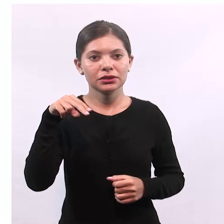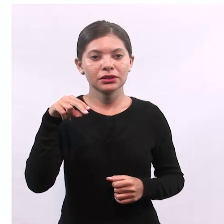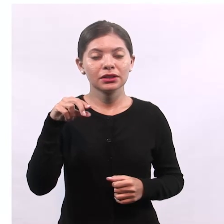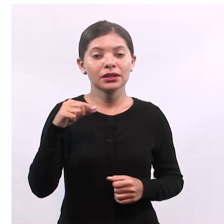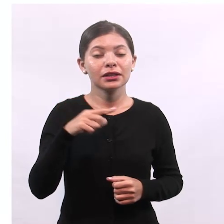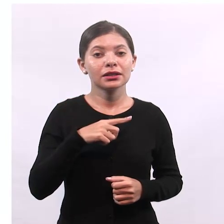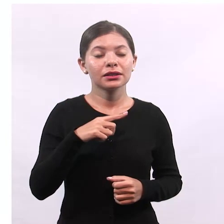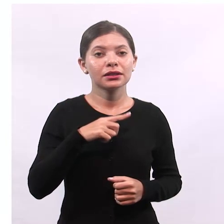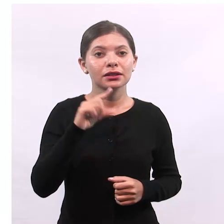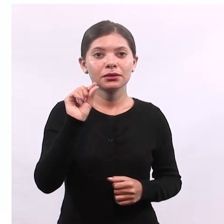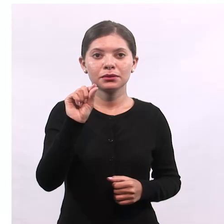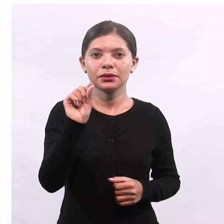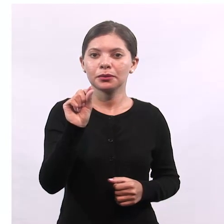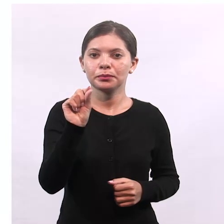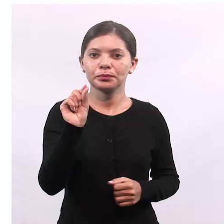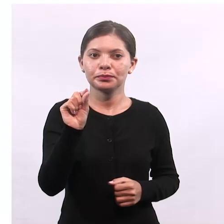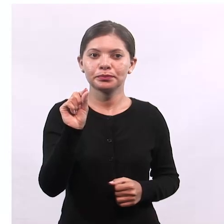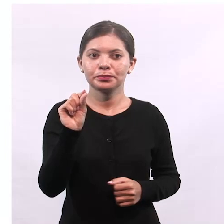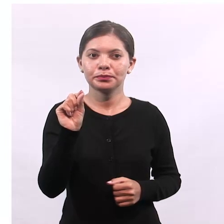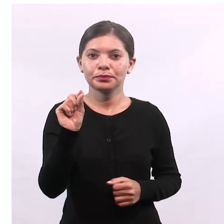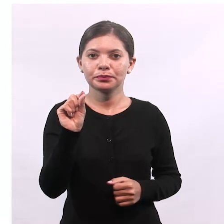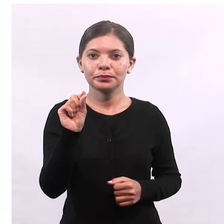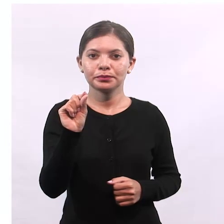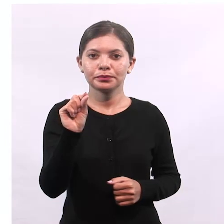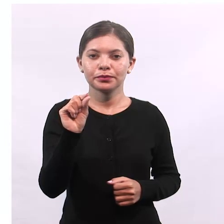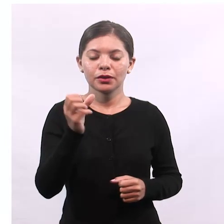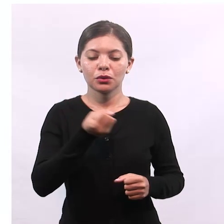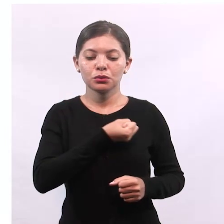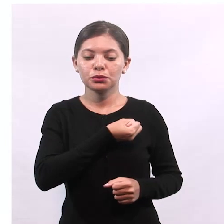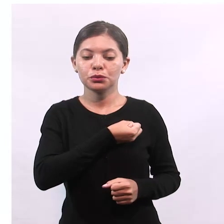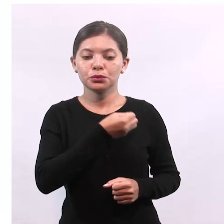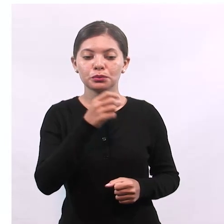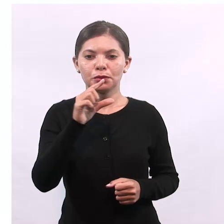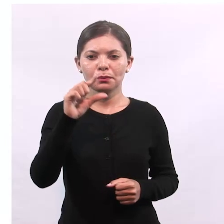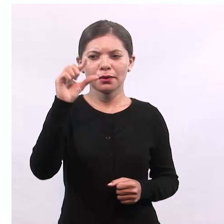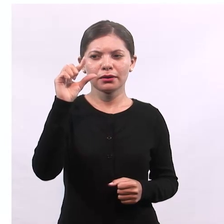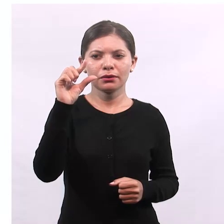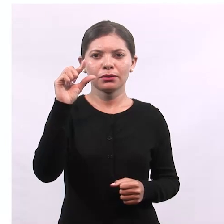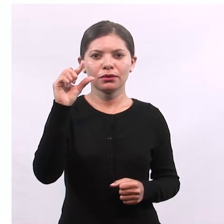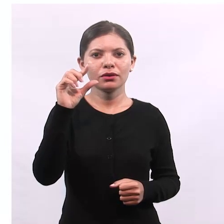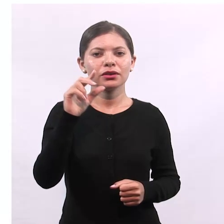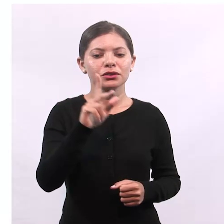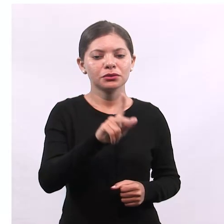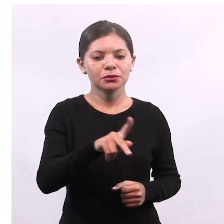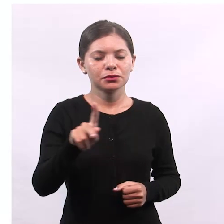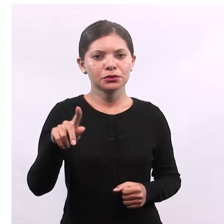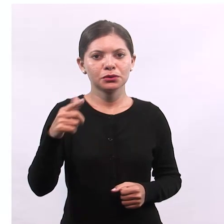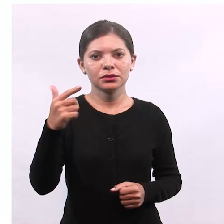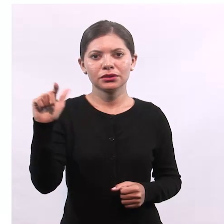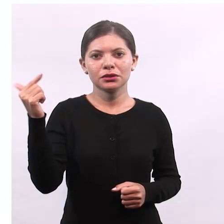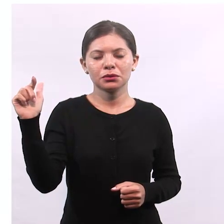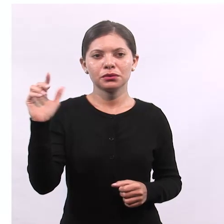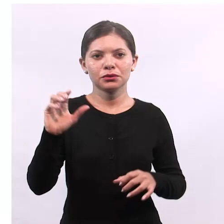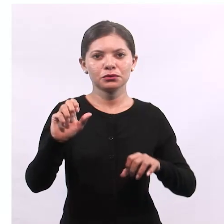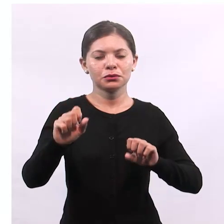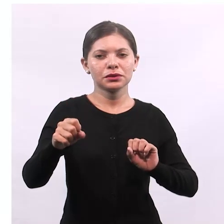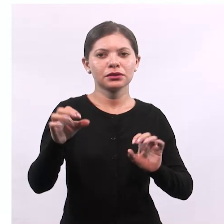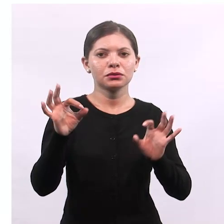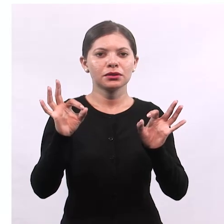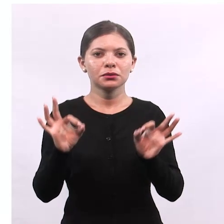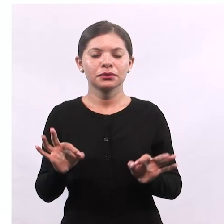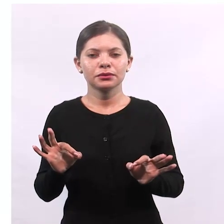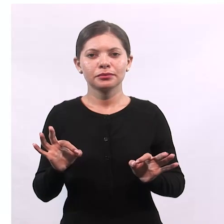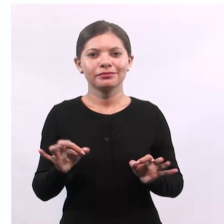nordeste Eu tenho um número maior percentualmente de professores que não